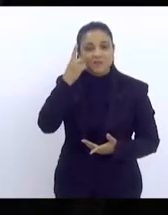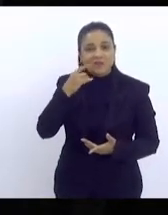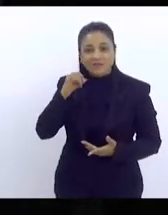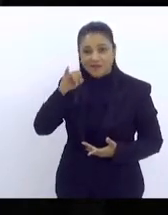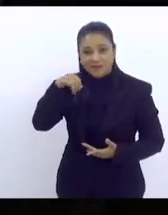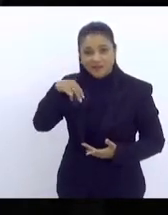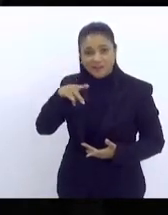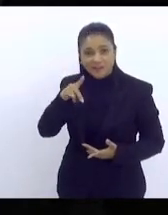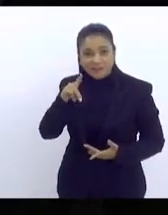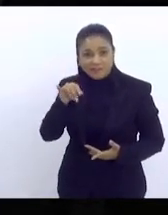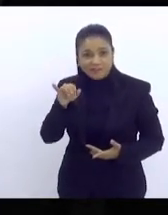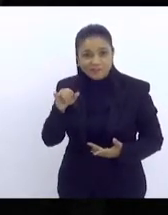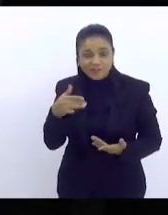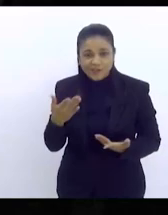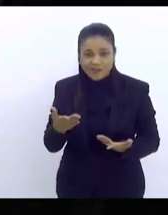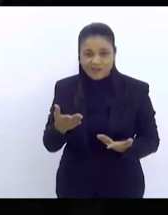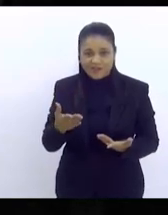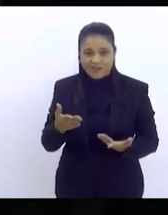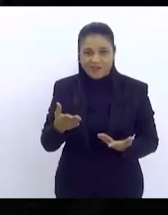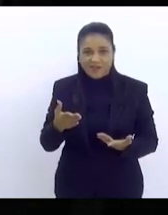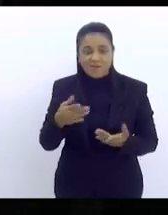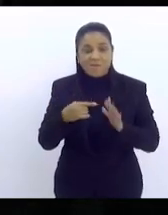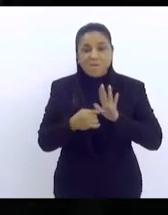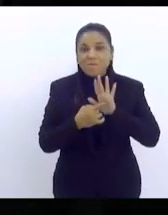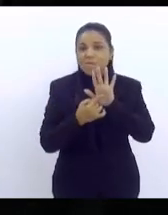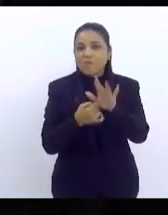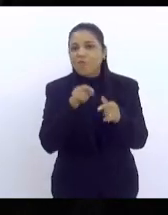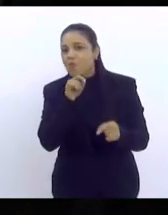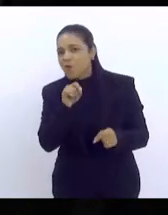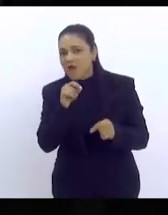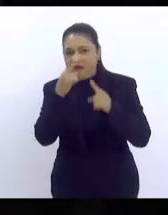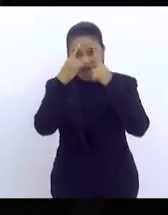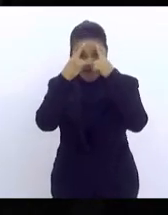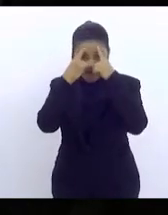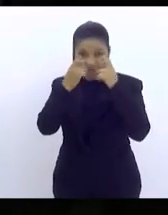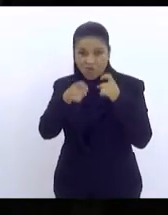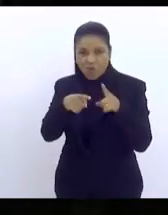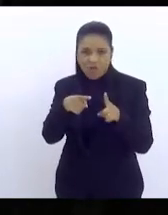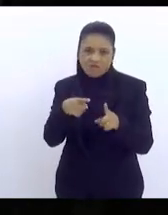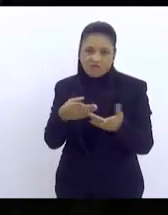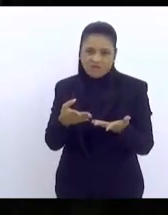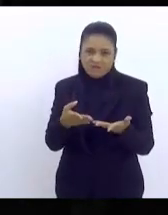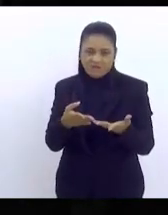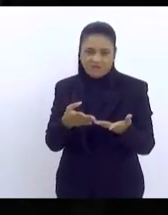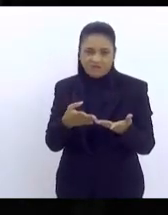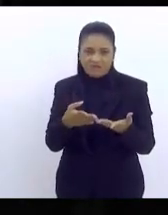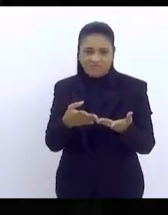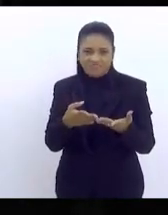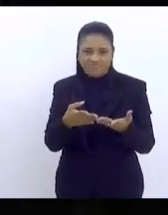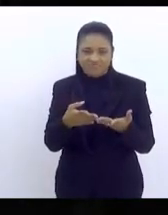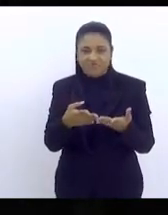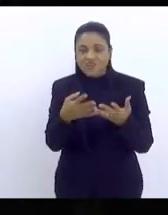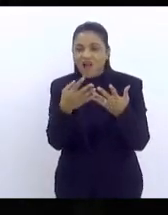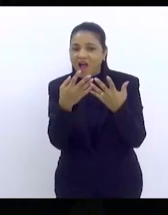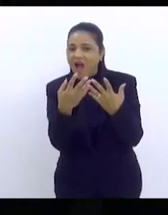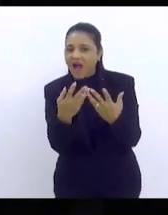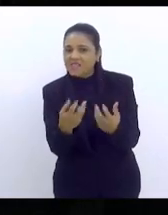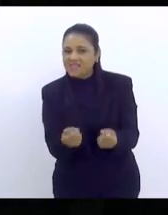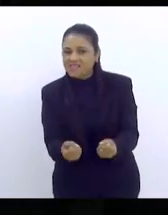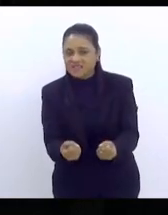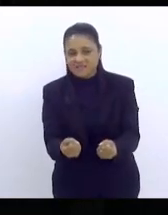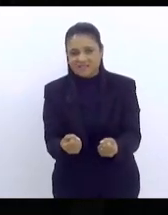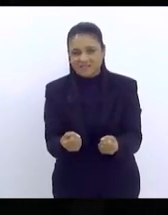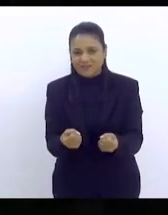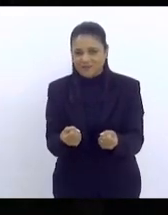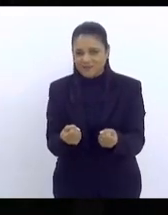armelau o que demonstra o nível de agressividade de intolerância e que